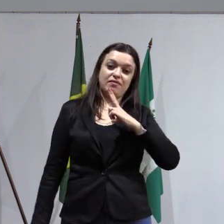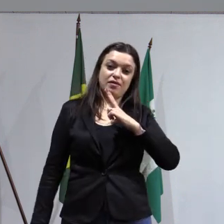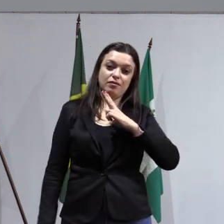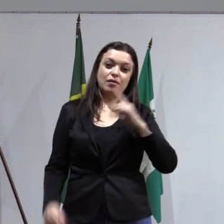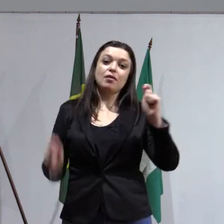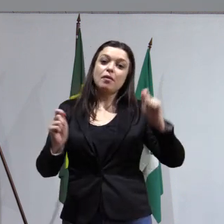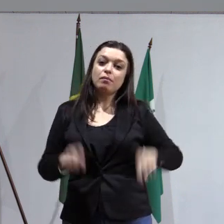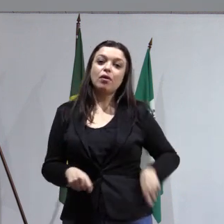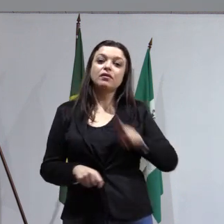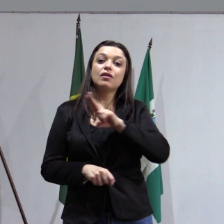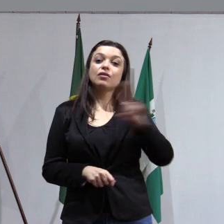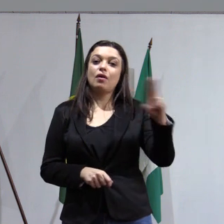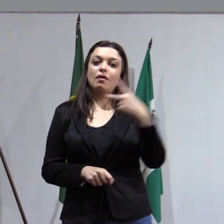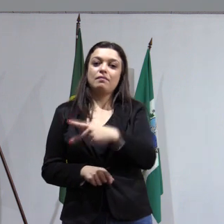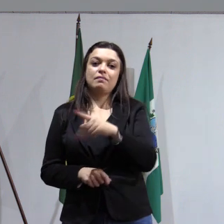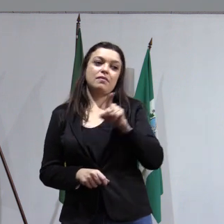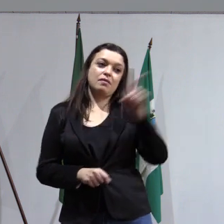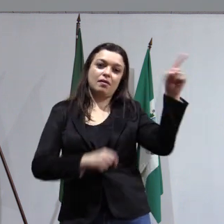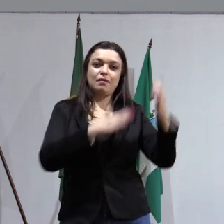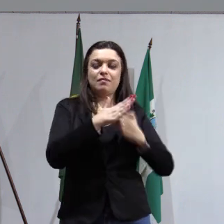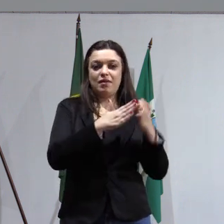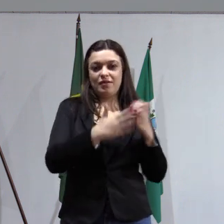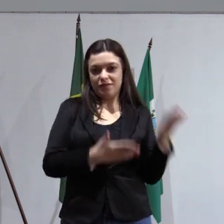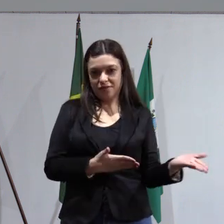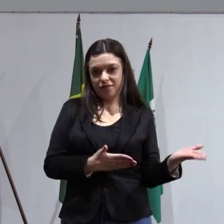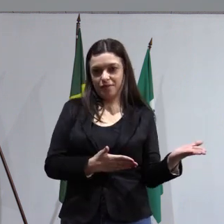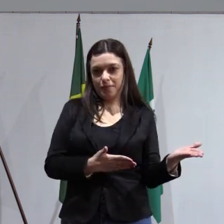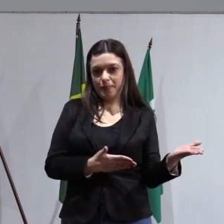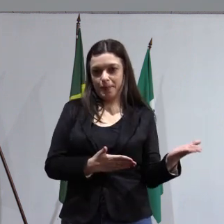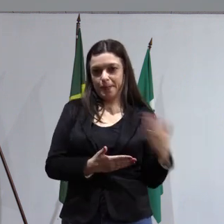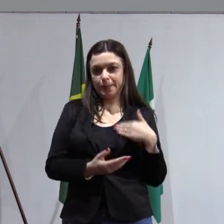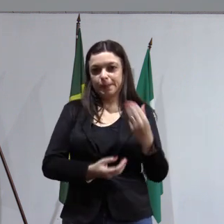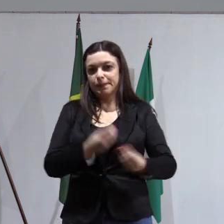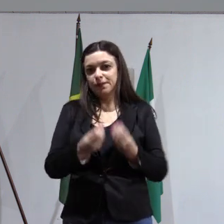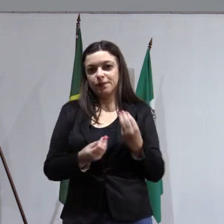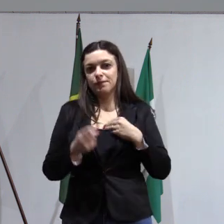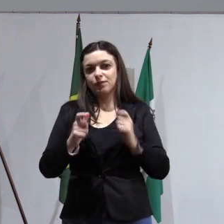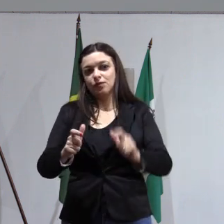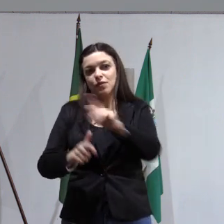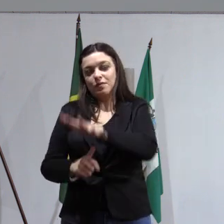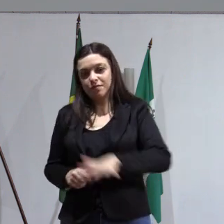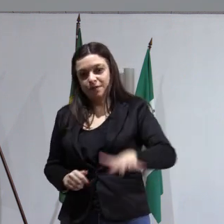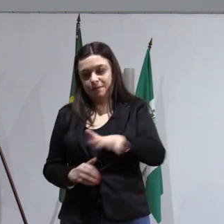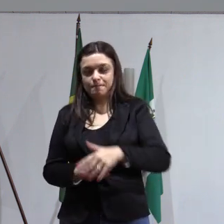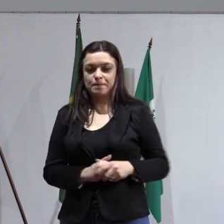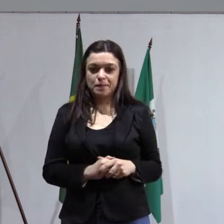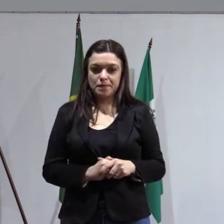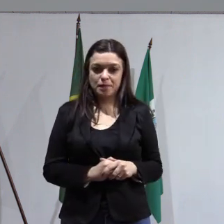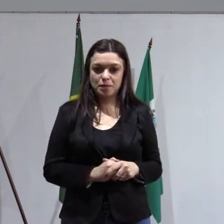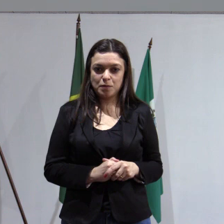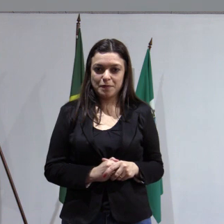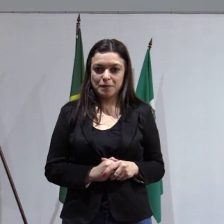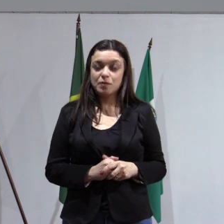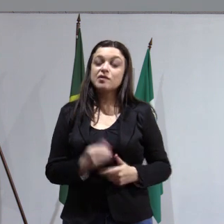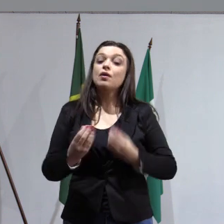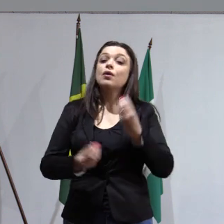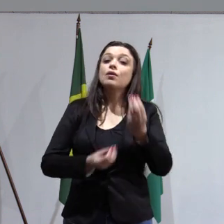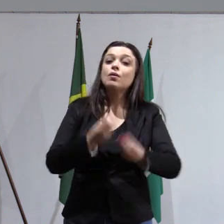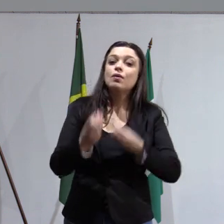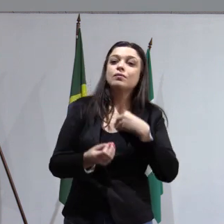empresas vão poder dar nome aos campi das universidades. Bom, como que vai ser a relação dessas empresas